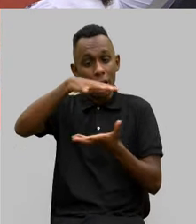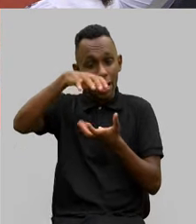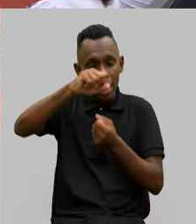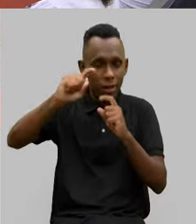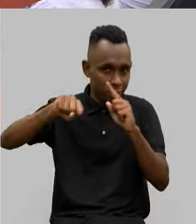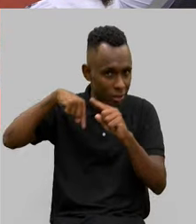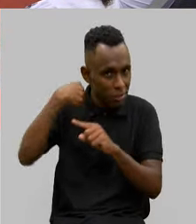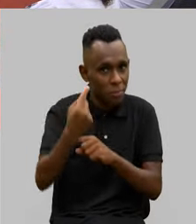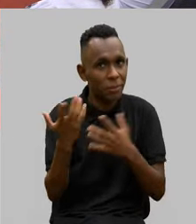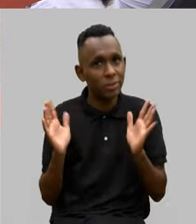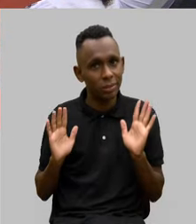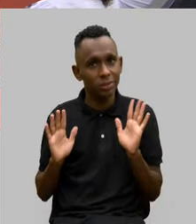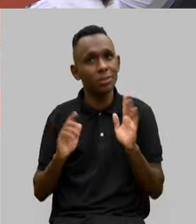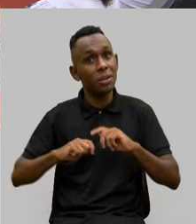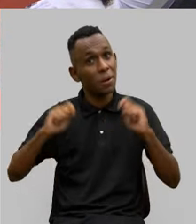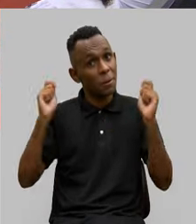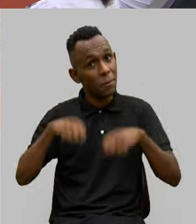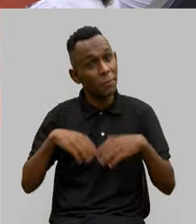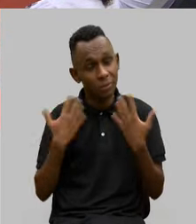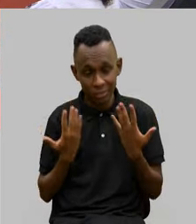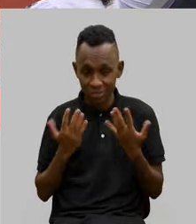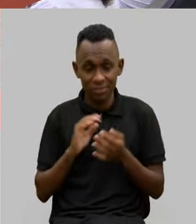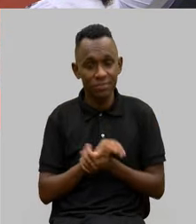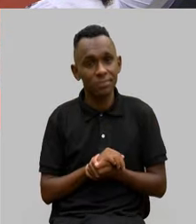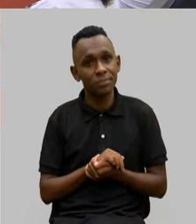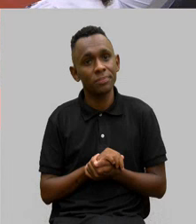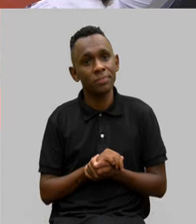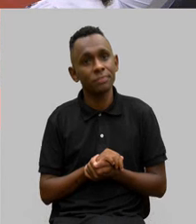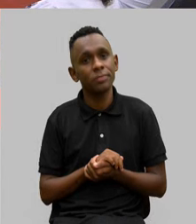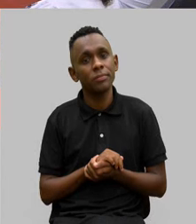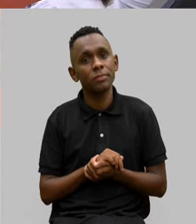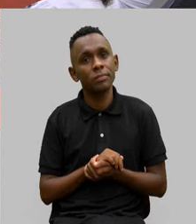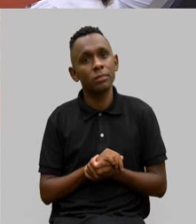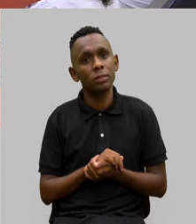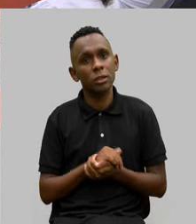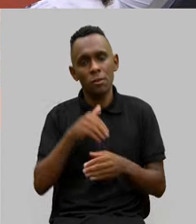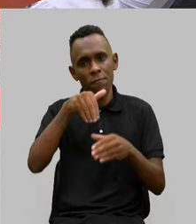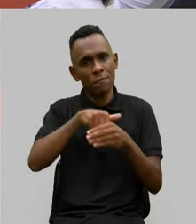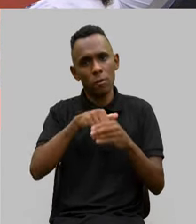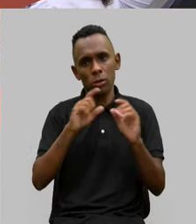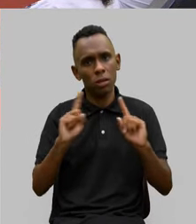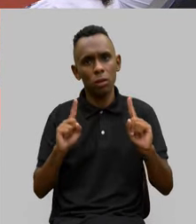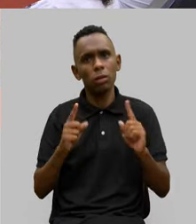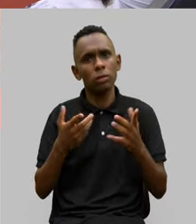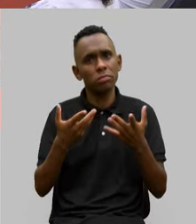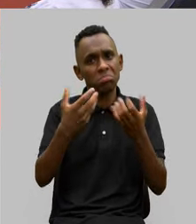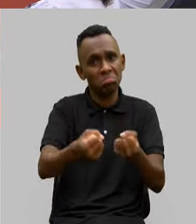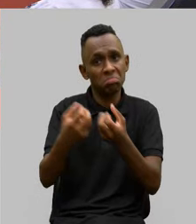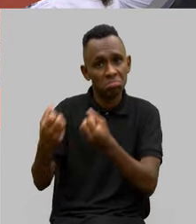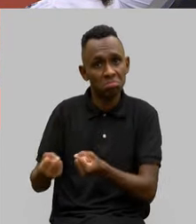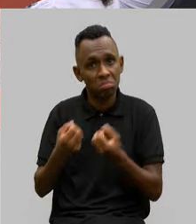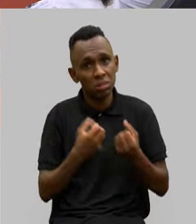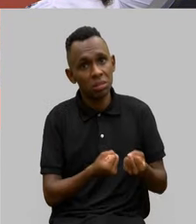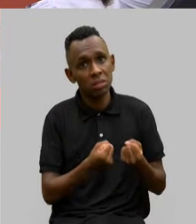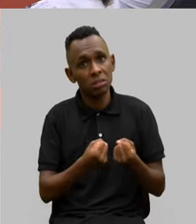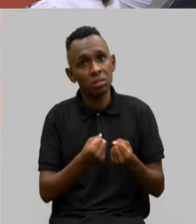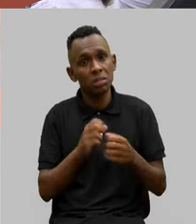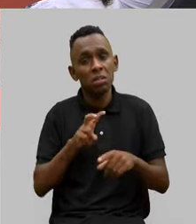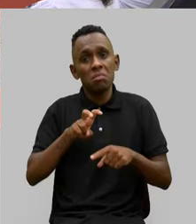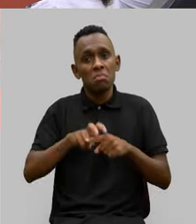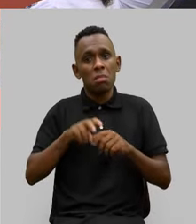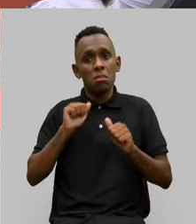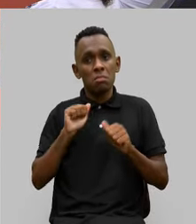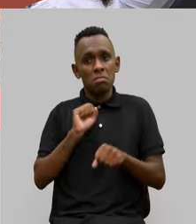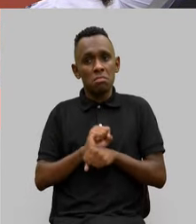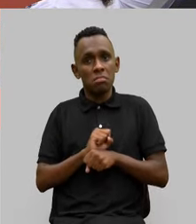indicativo de greve é possível que eu faça isso eh então eu não vou votar vai ser tipo A aqui na Assembleia permaneçam como se encontram né aí